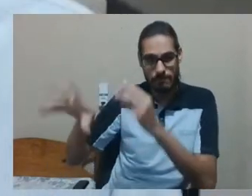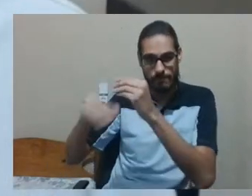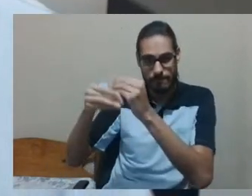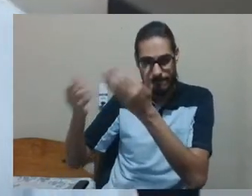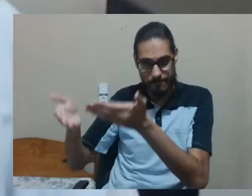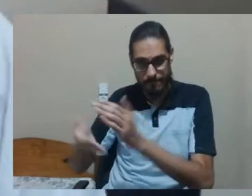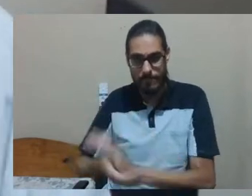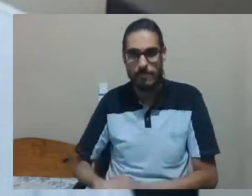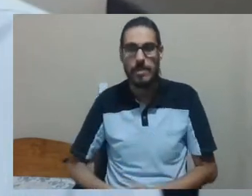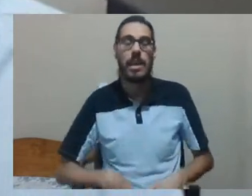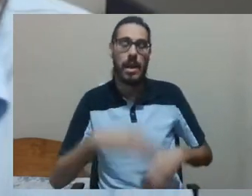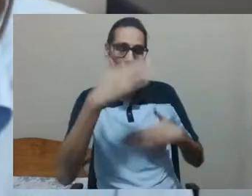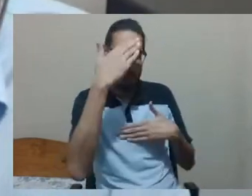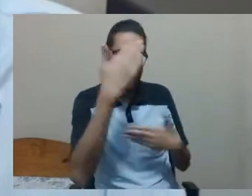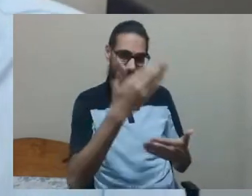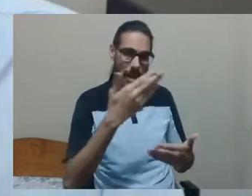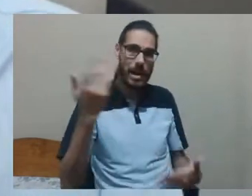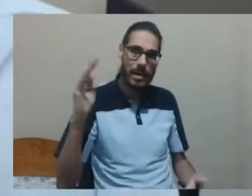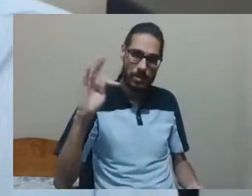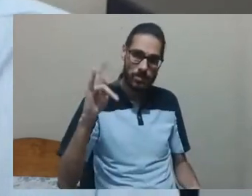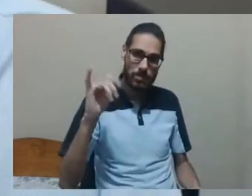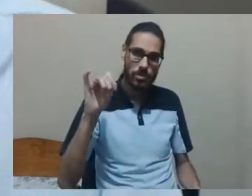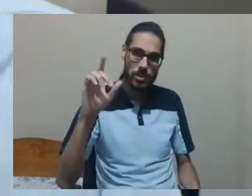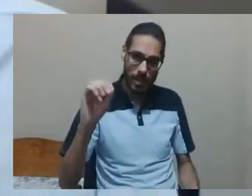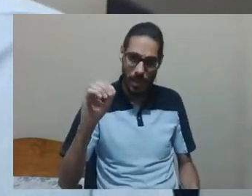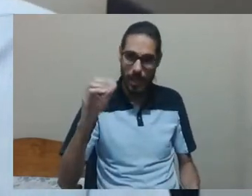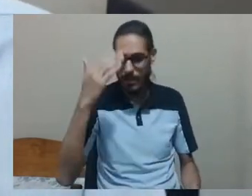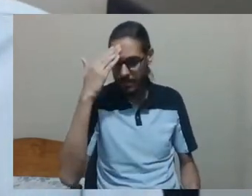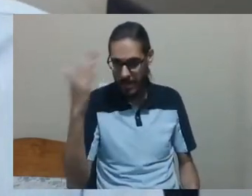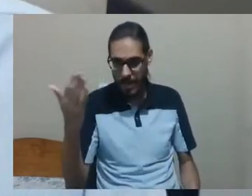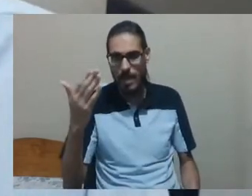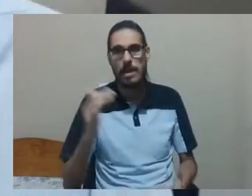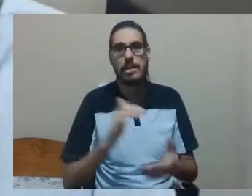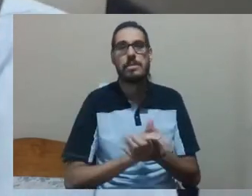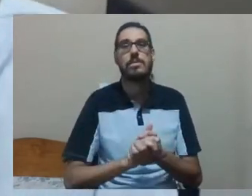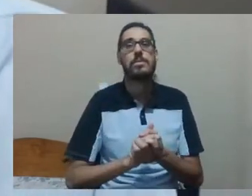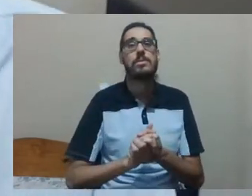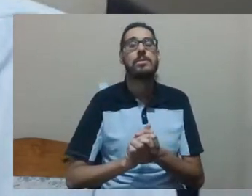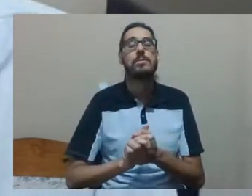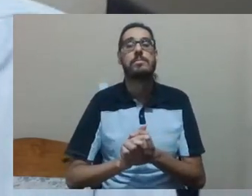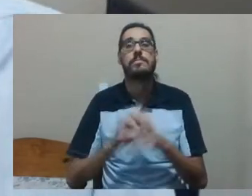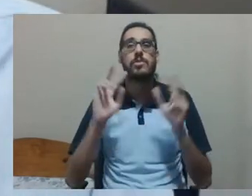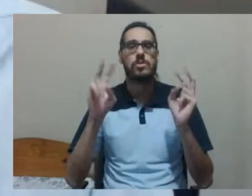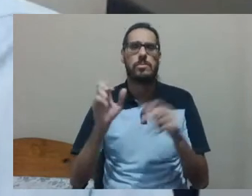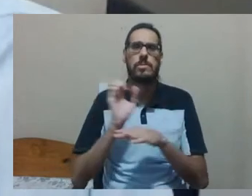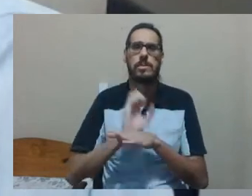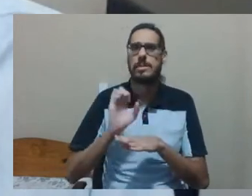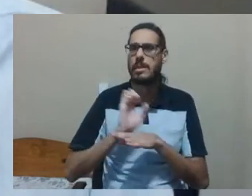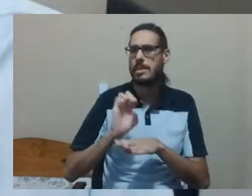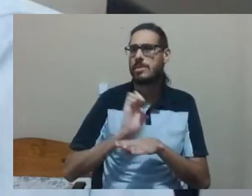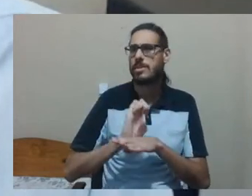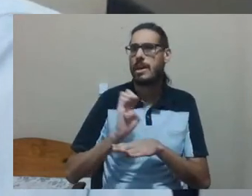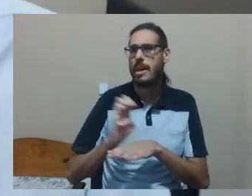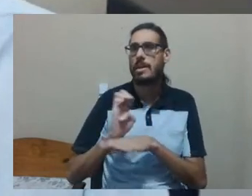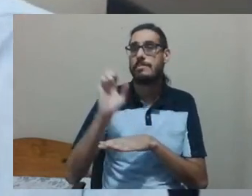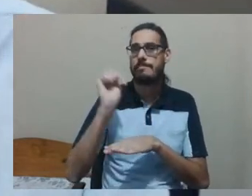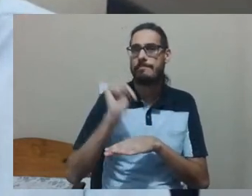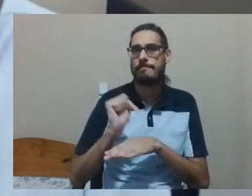Obrigado, Tiago. Boa noite a todos. Sou Itamar Lorenzon. A questão dos estagiários, né, nós tivemos